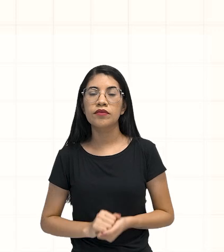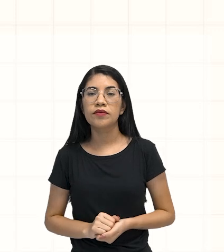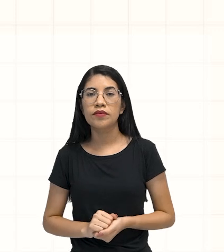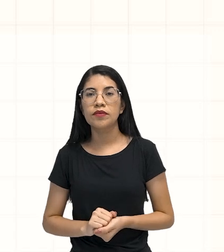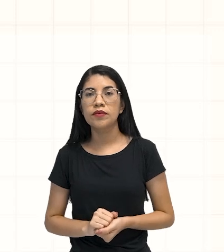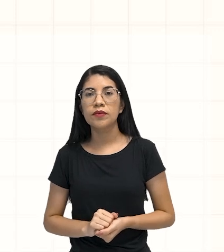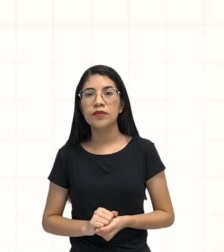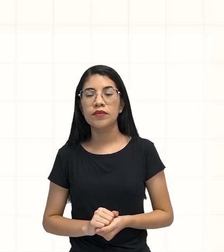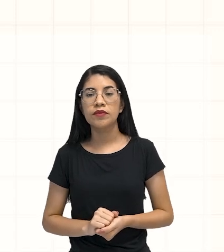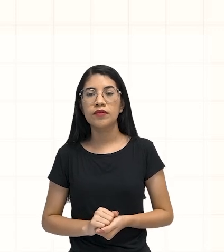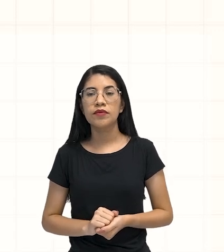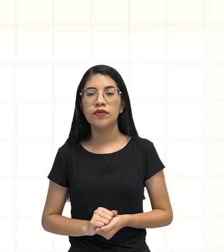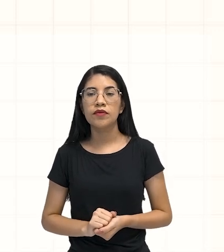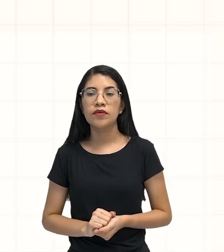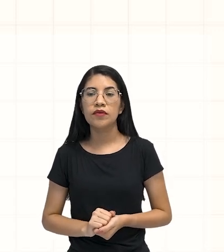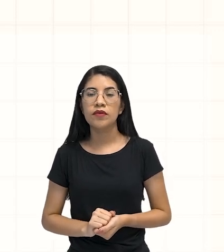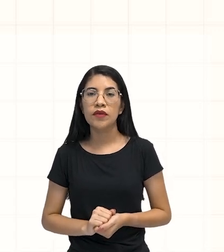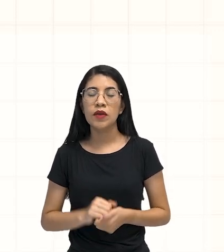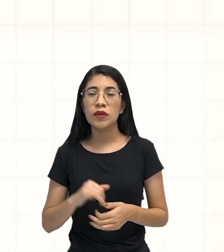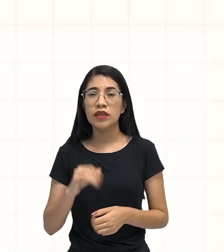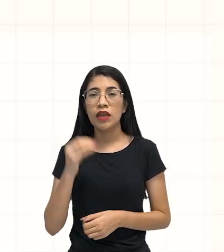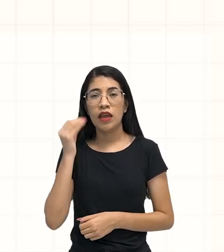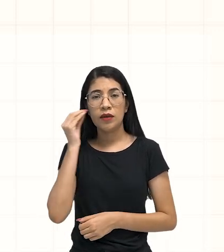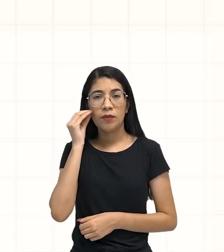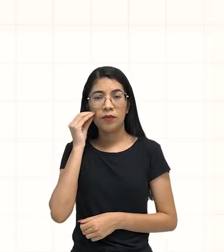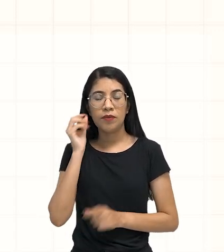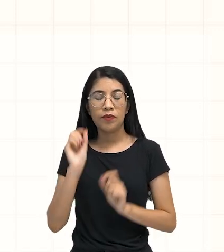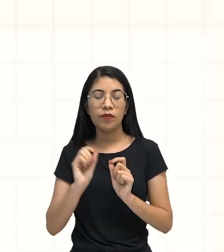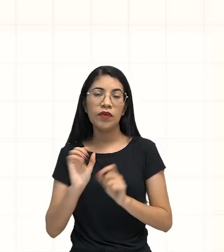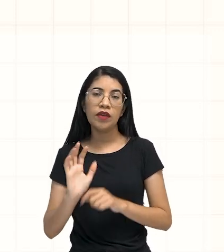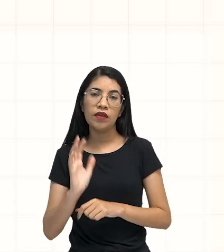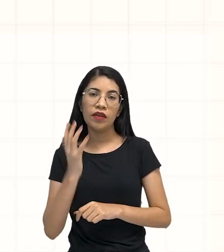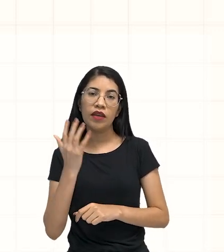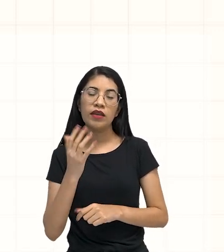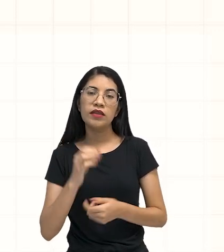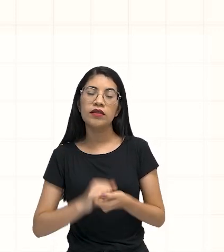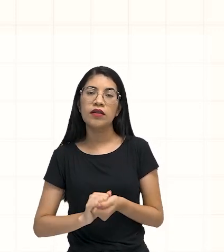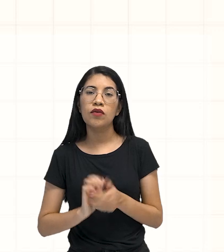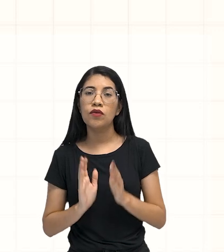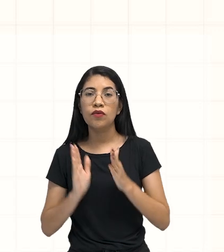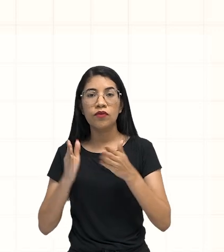indo embora. Quando realizamos um experimento determinado,